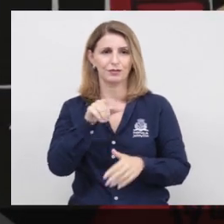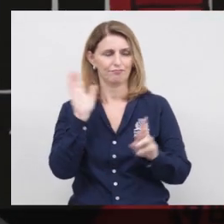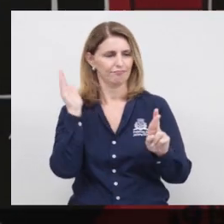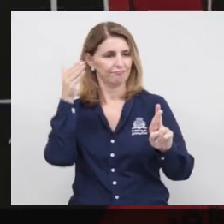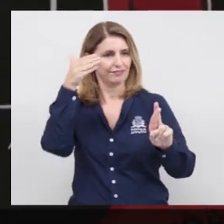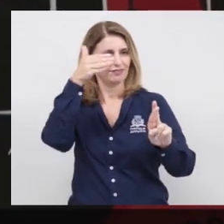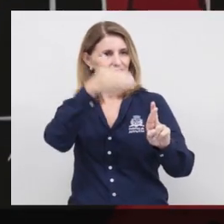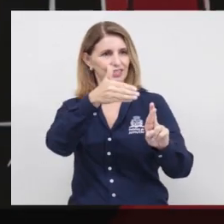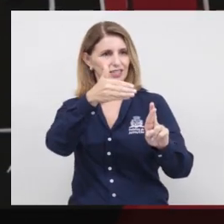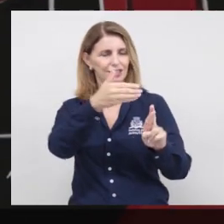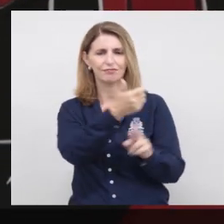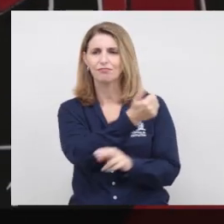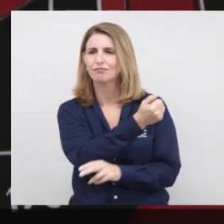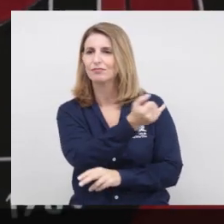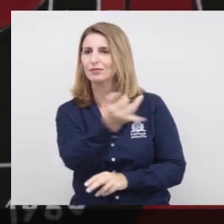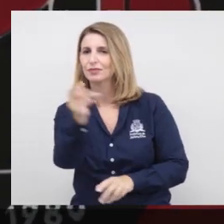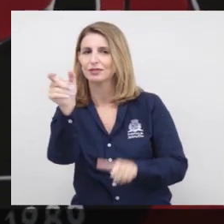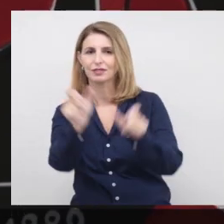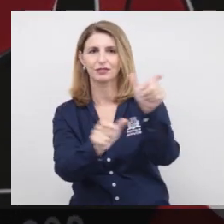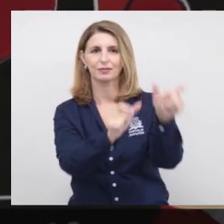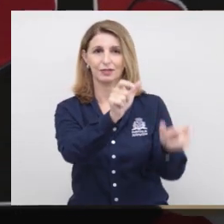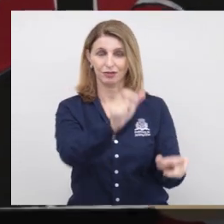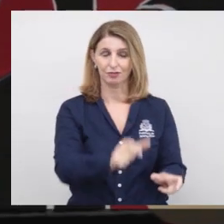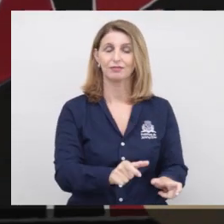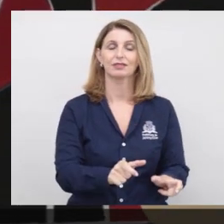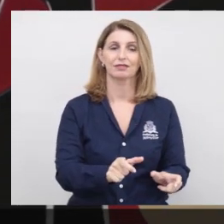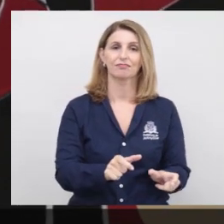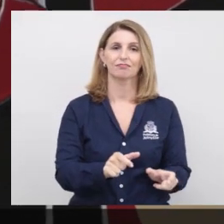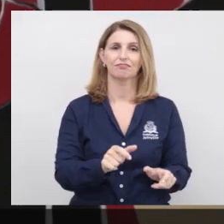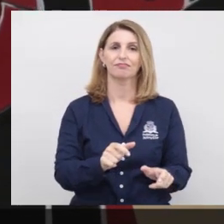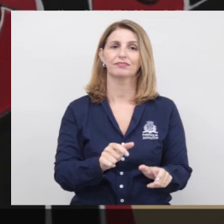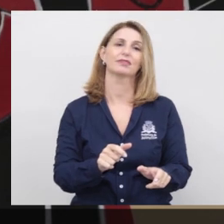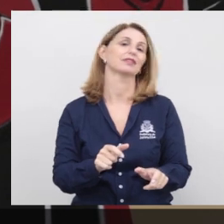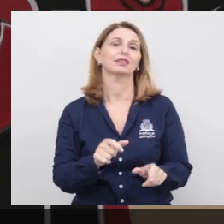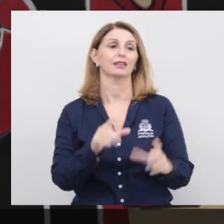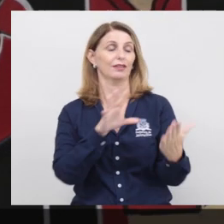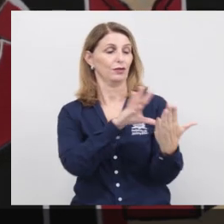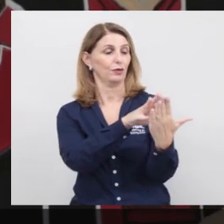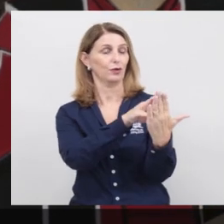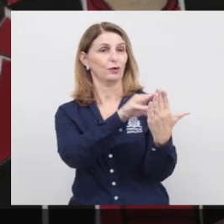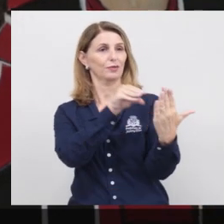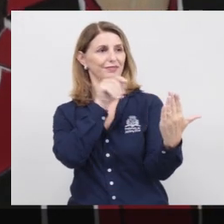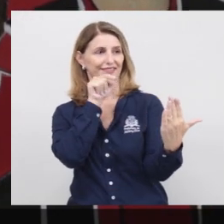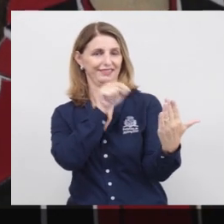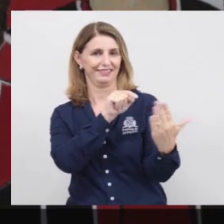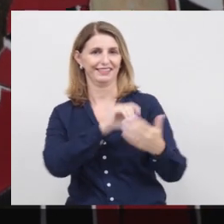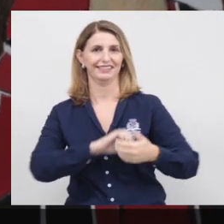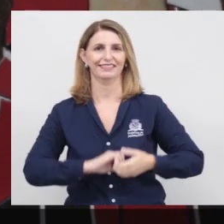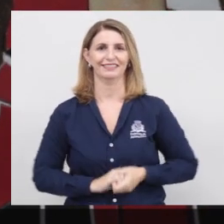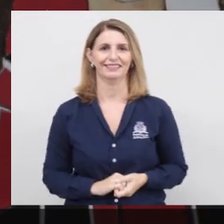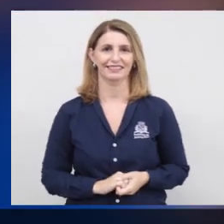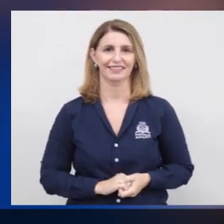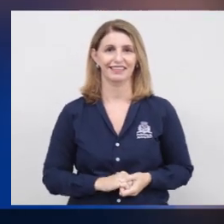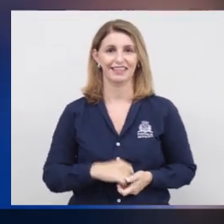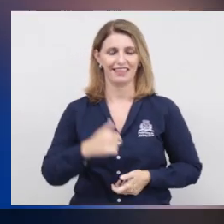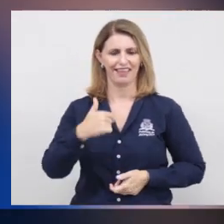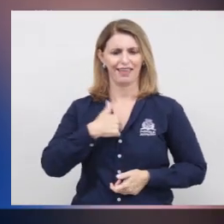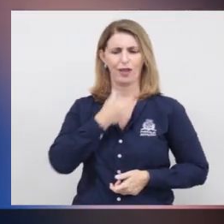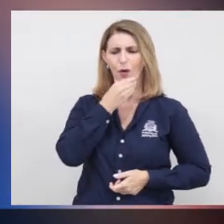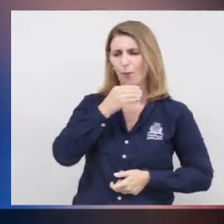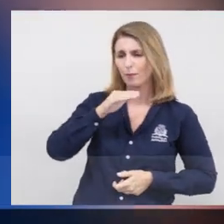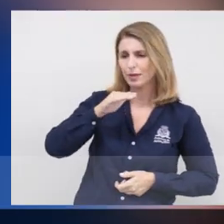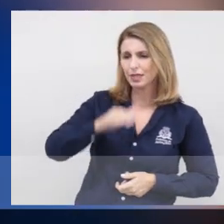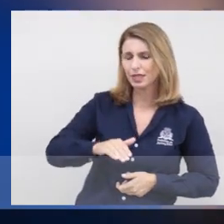essa referência para muitas pessoas para muita gente que se espelha em você